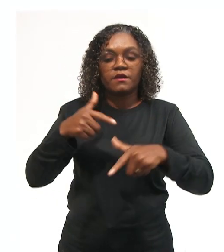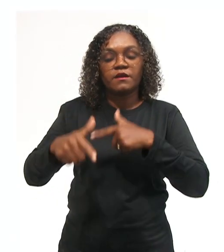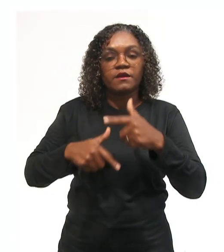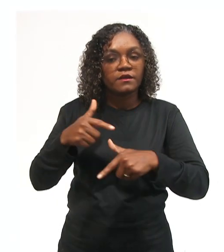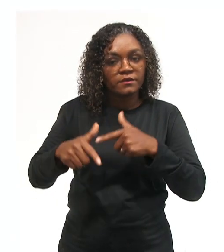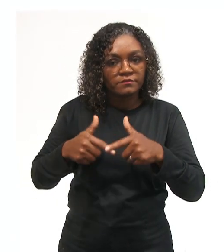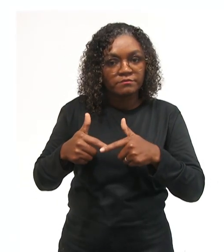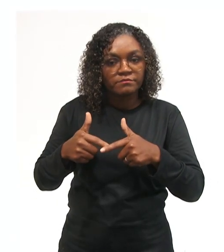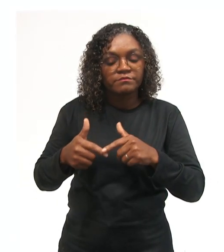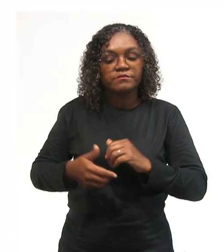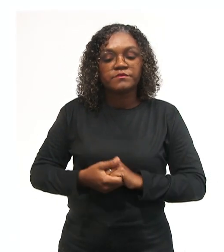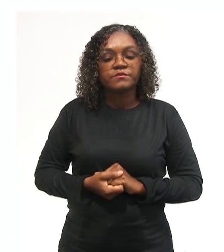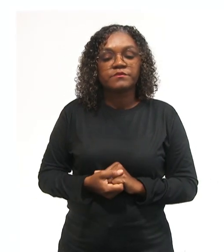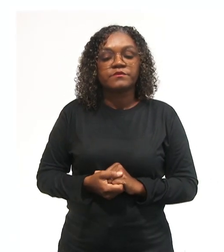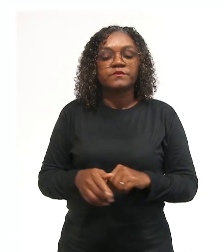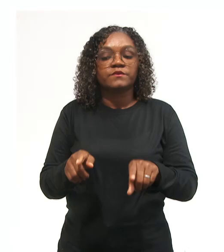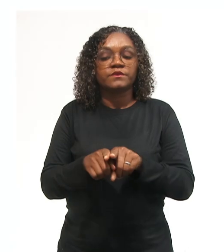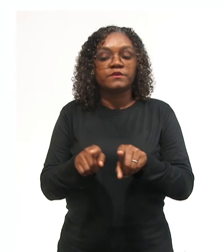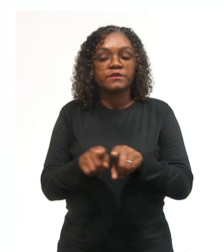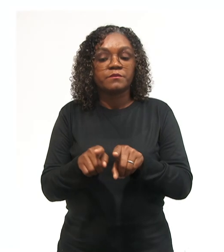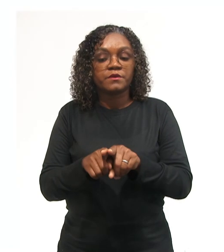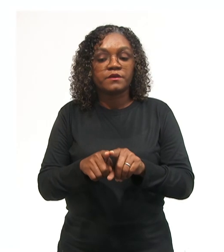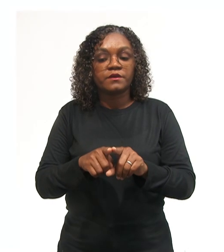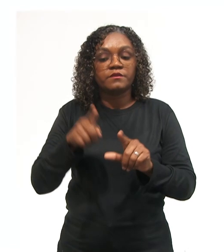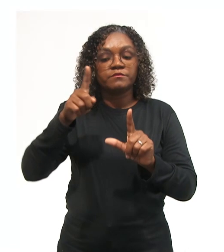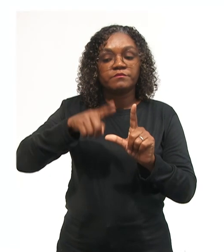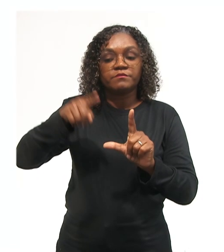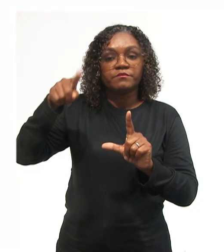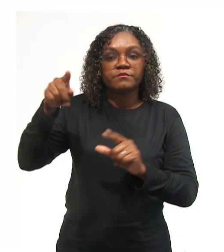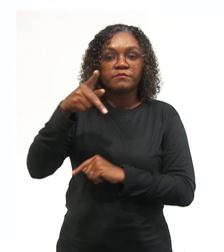dos preços e crescimento do PIB. Tá?